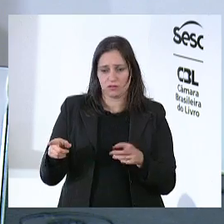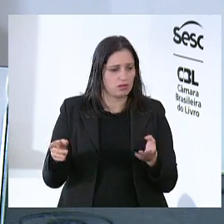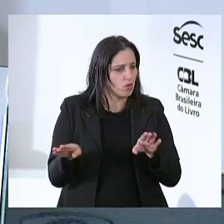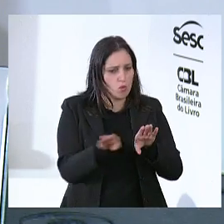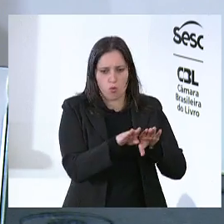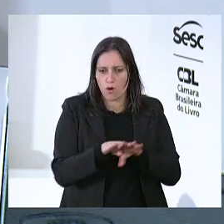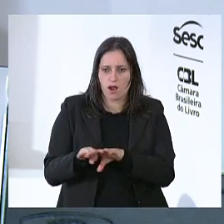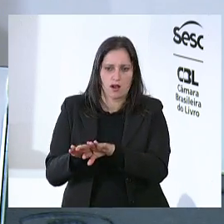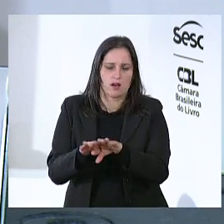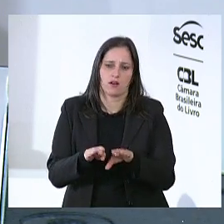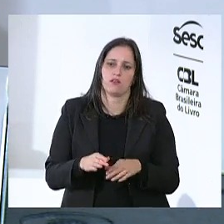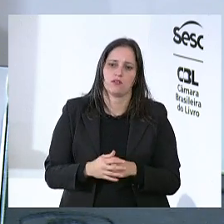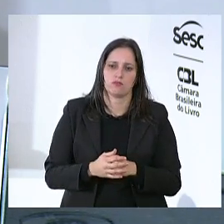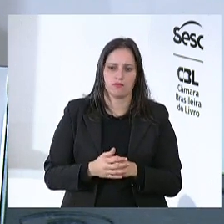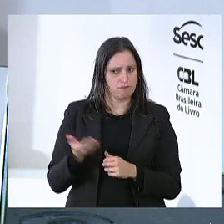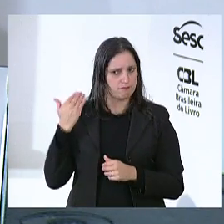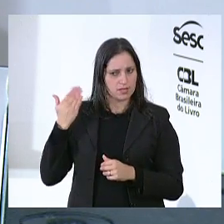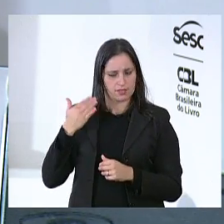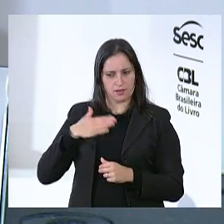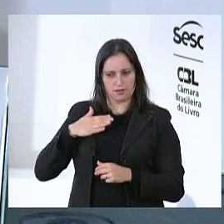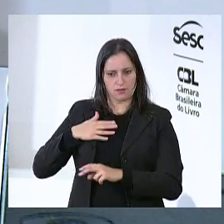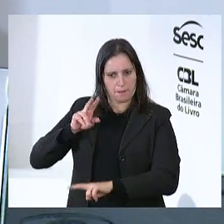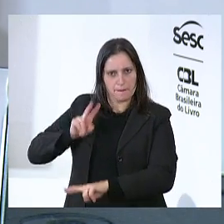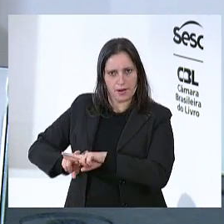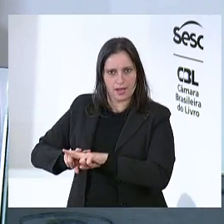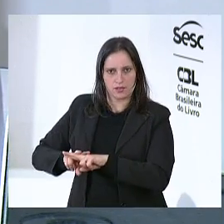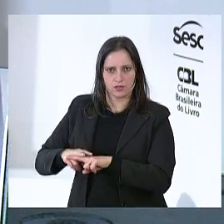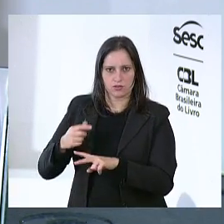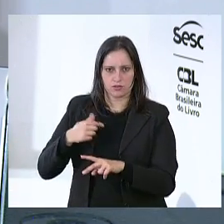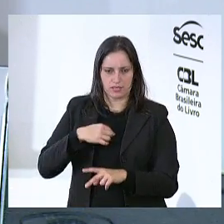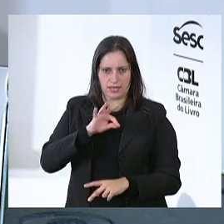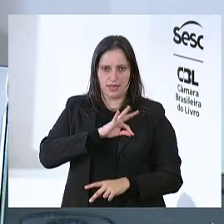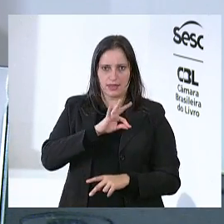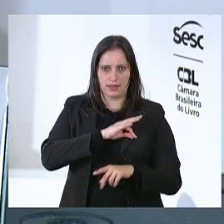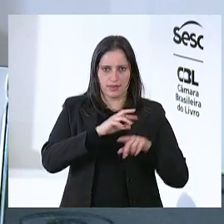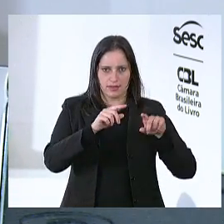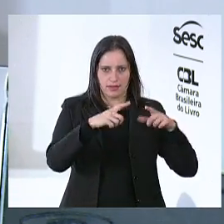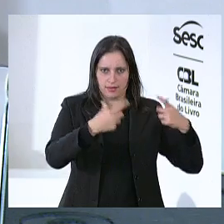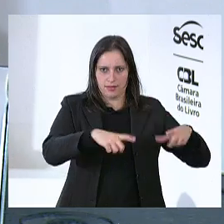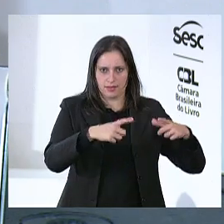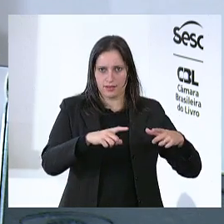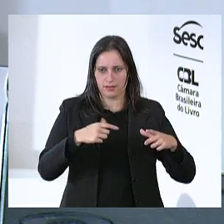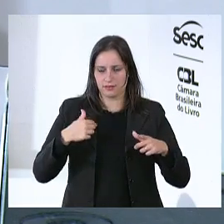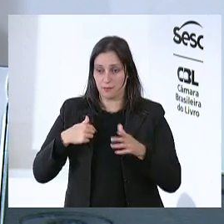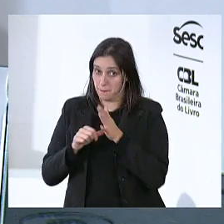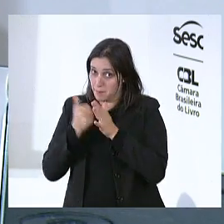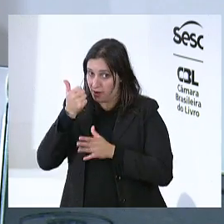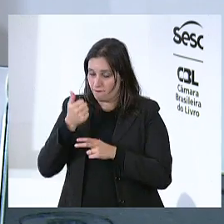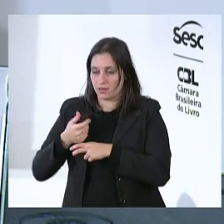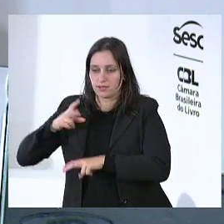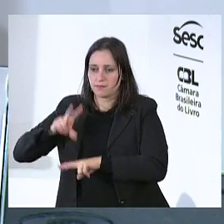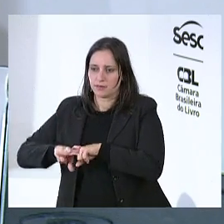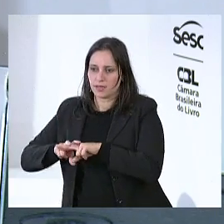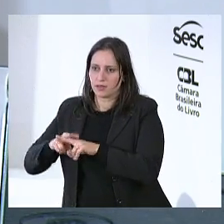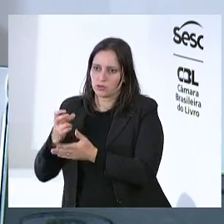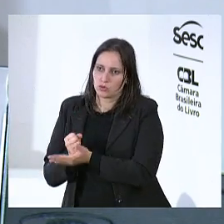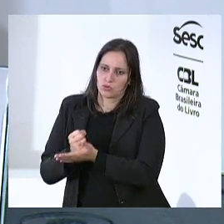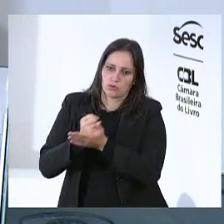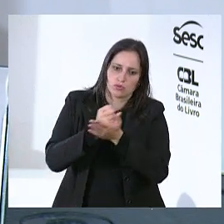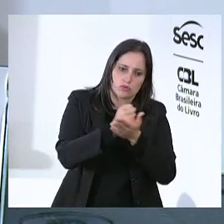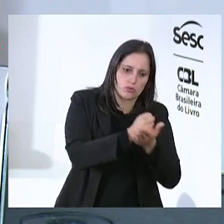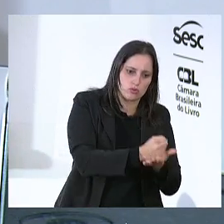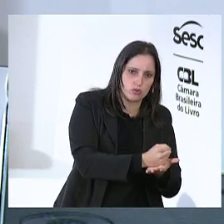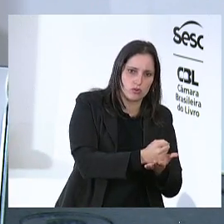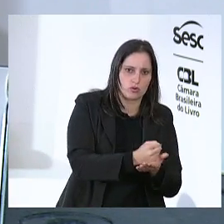o tempo de chegar à delegacia, ao DEIC que me levaram na primeira vez que fui preso, não só eu estava